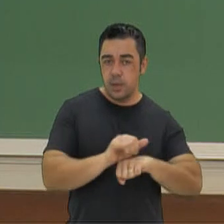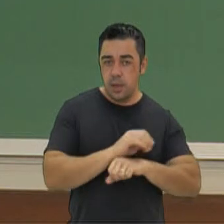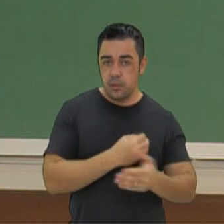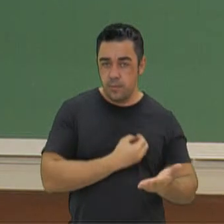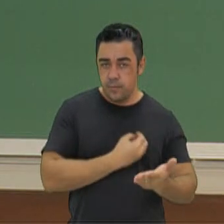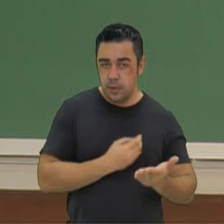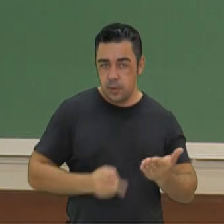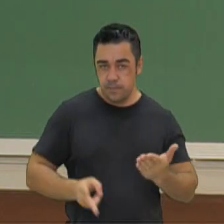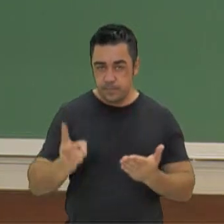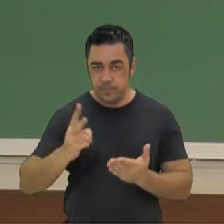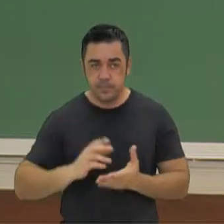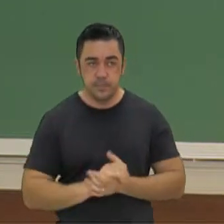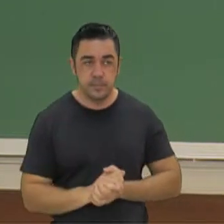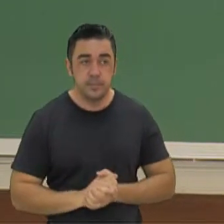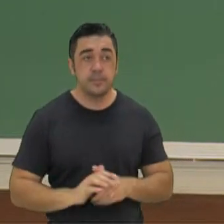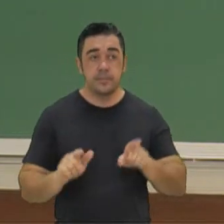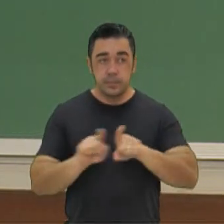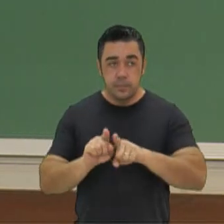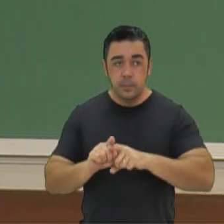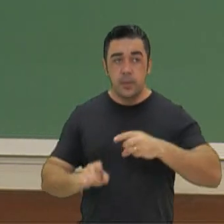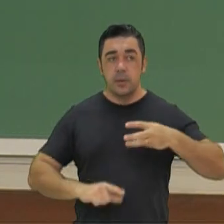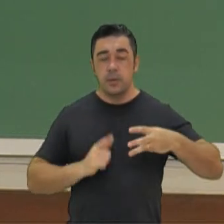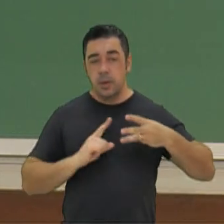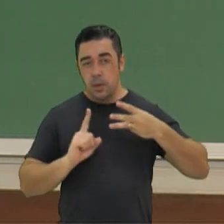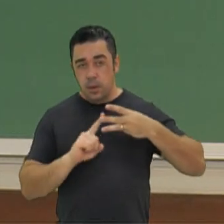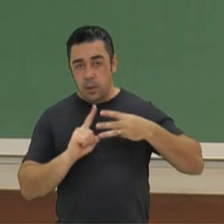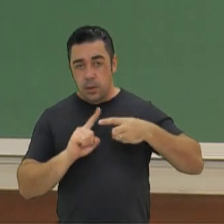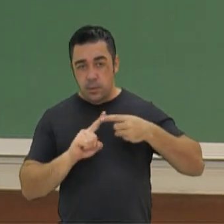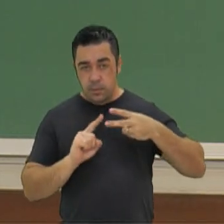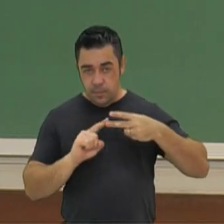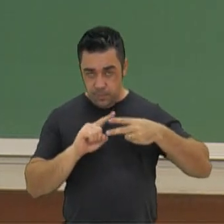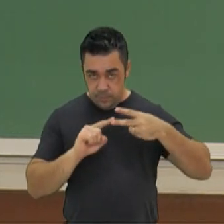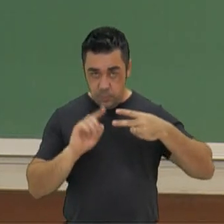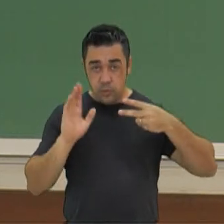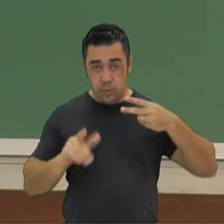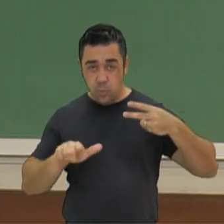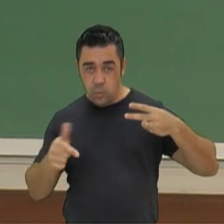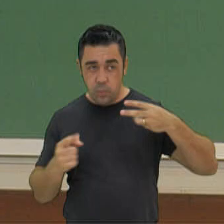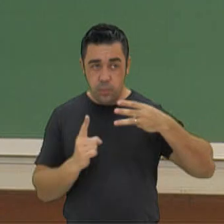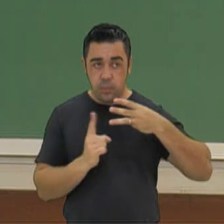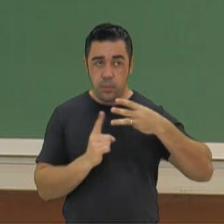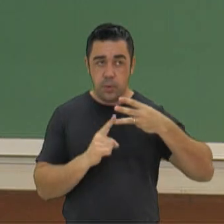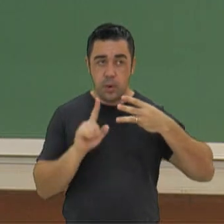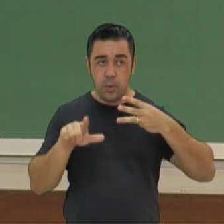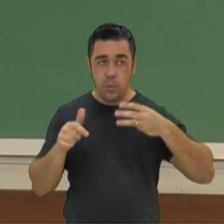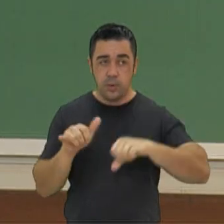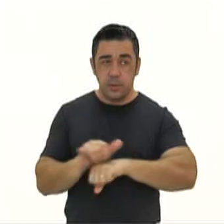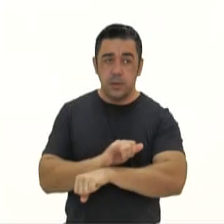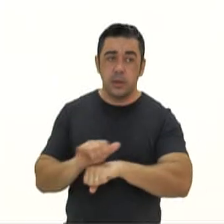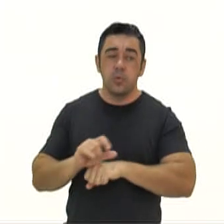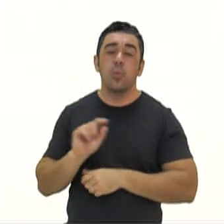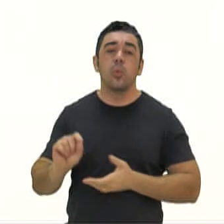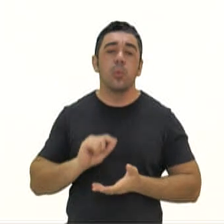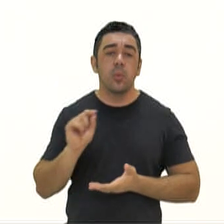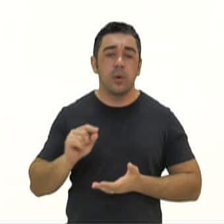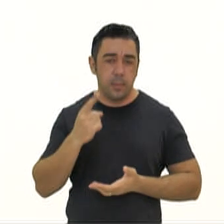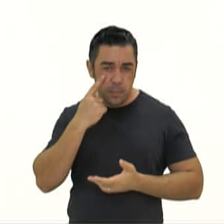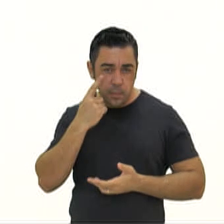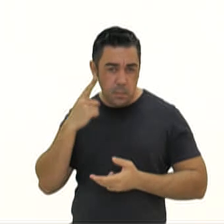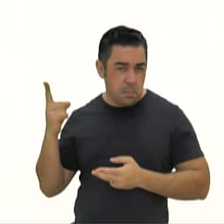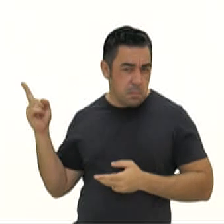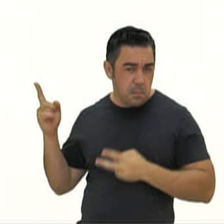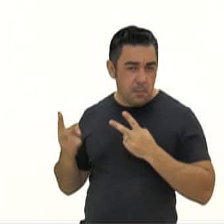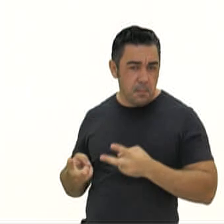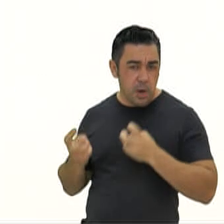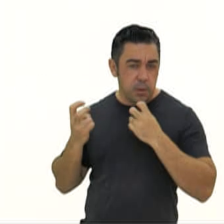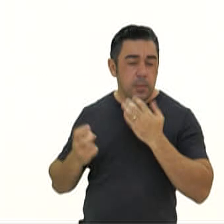sobrevivência. Além disso, eu tenho aqui outro tipo de estratégia de sobrevivência. Notem a